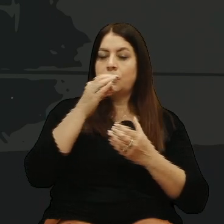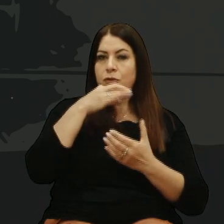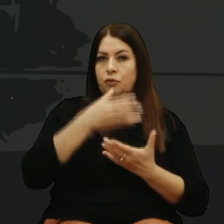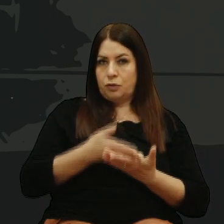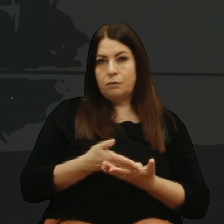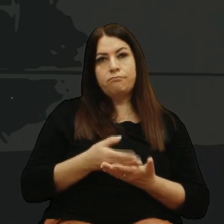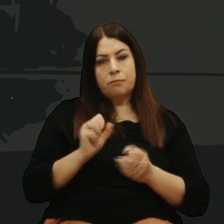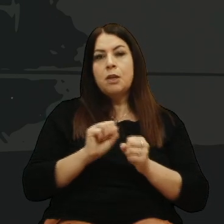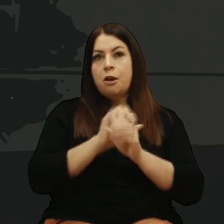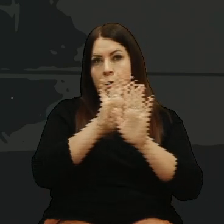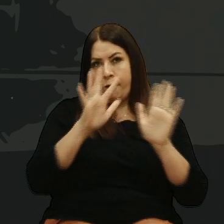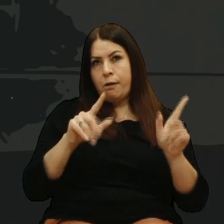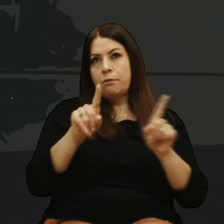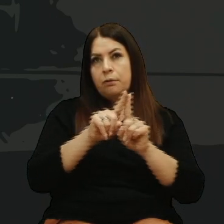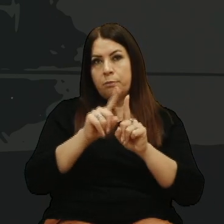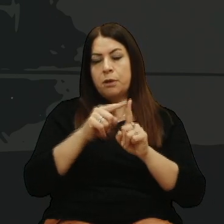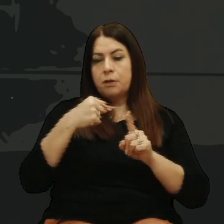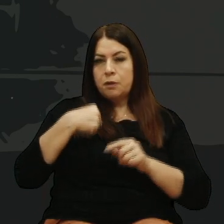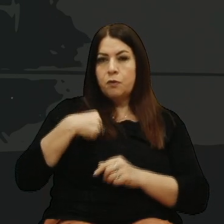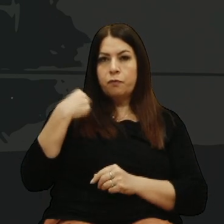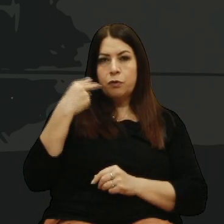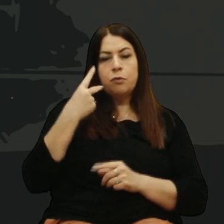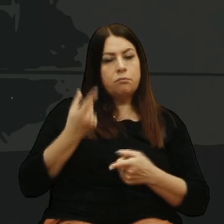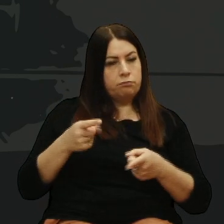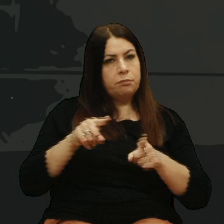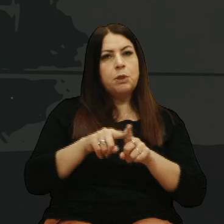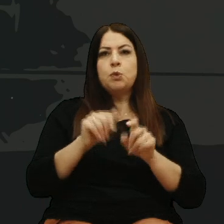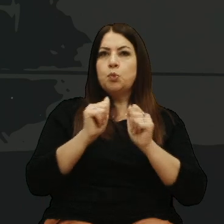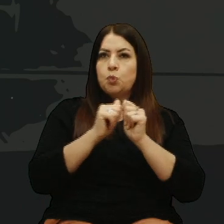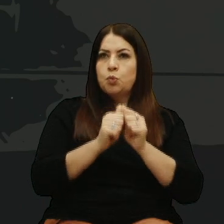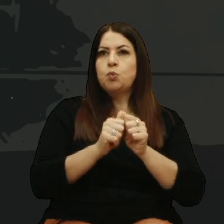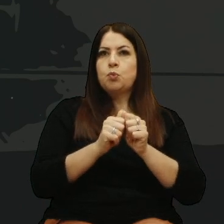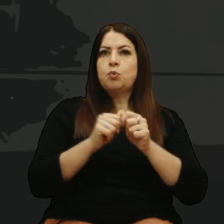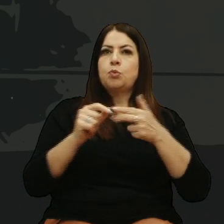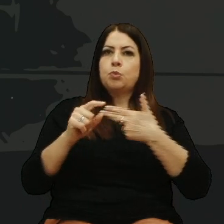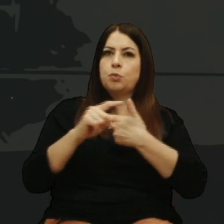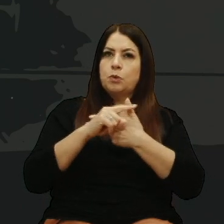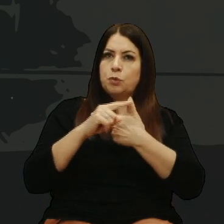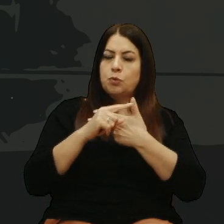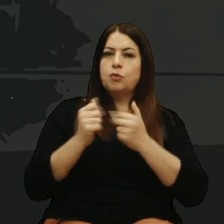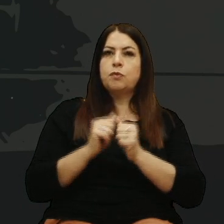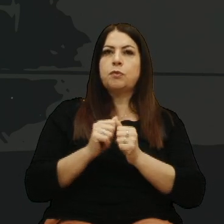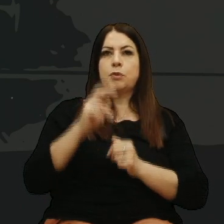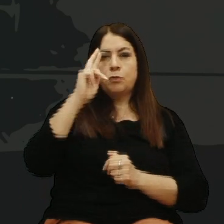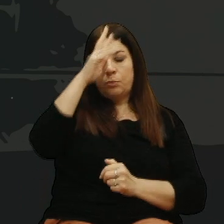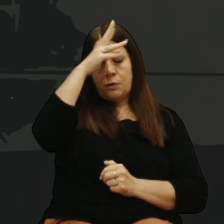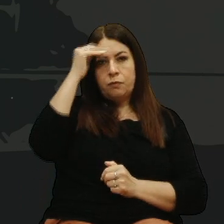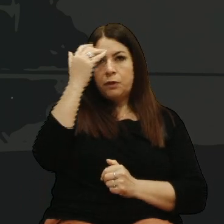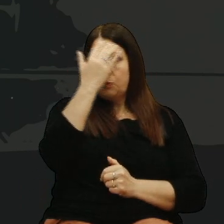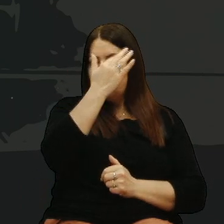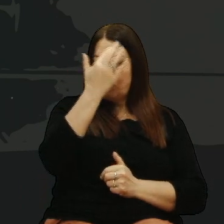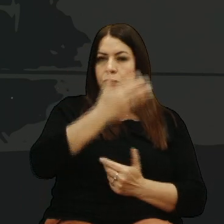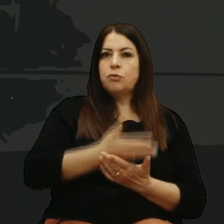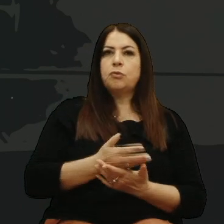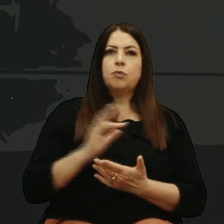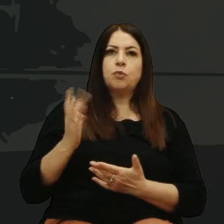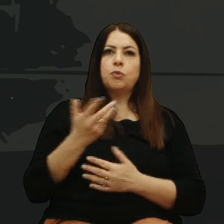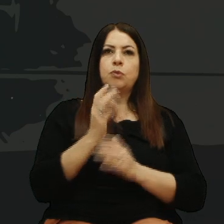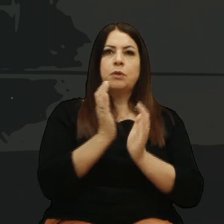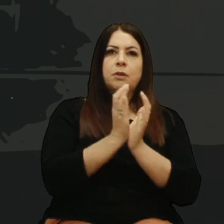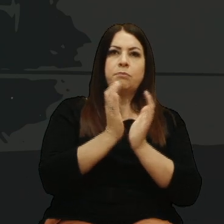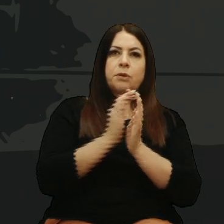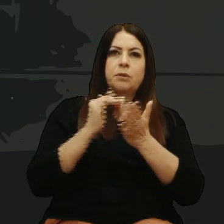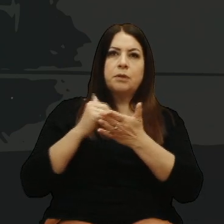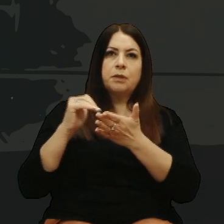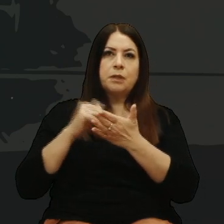E, claro, este vereador é um grande parceiro, juntamente com o Executivo, aí com o prefeito Adiló, com toda a equipe de